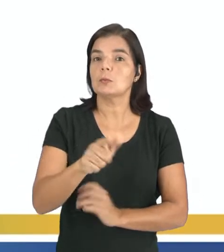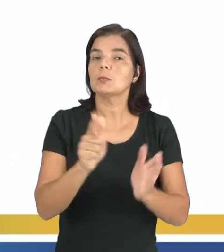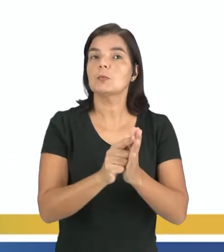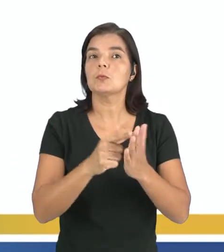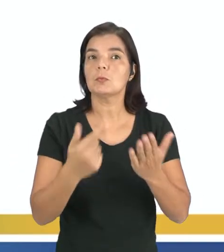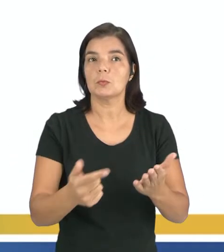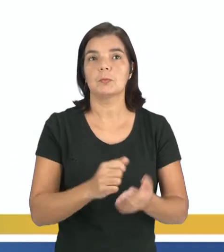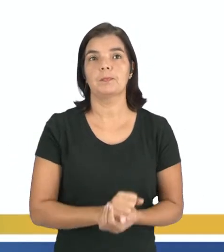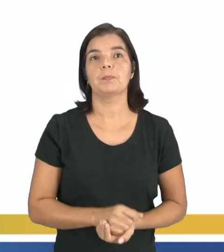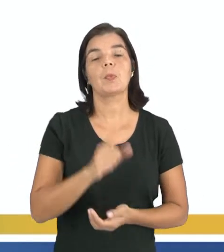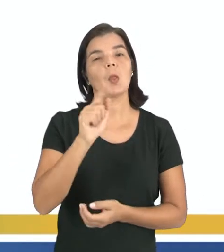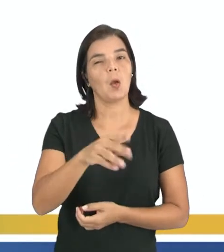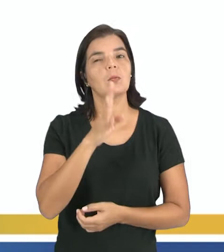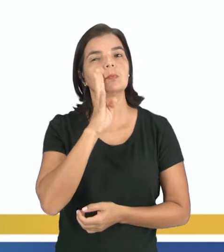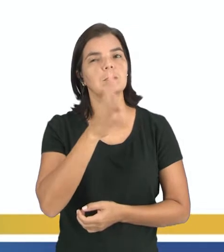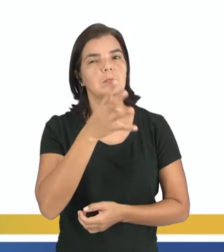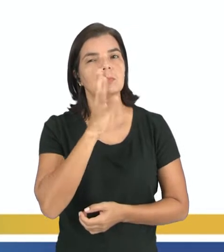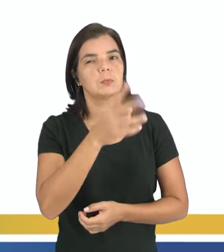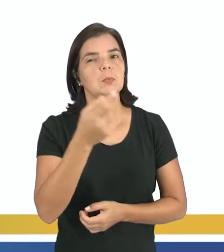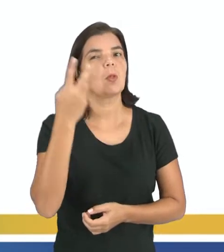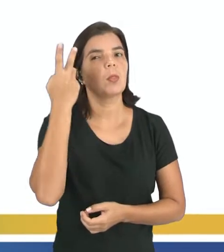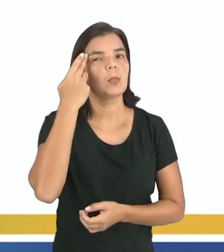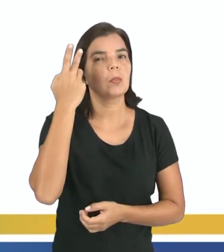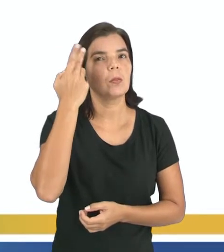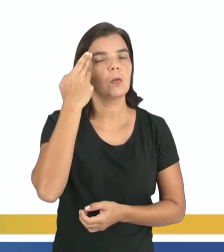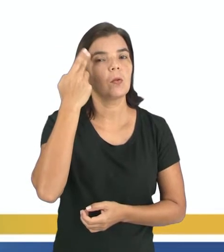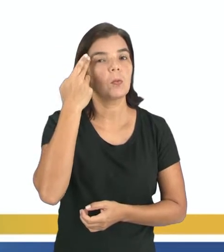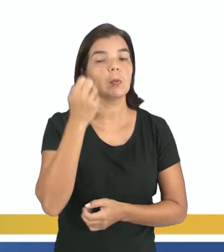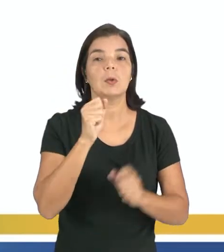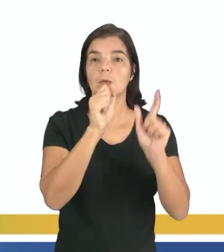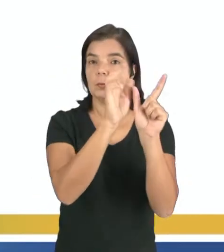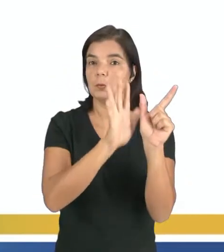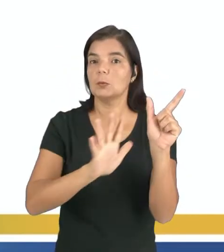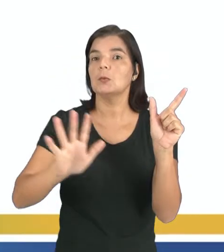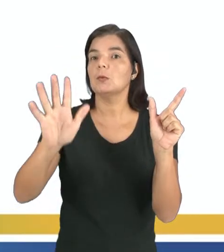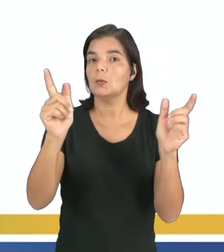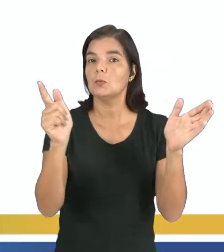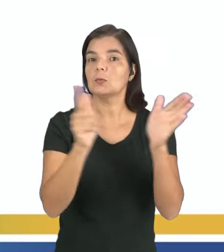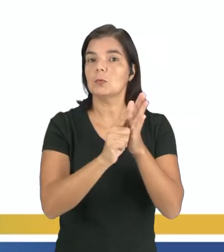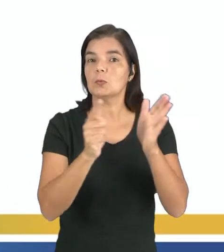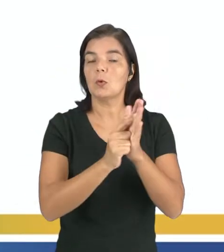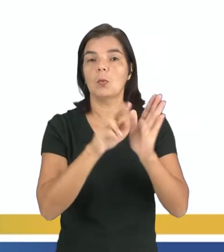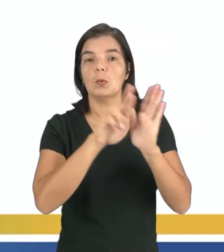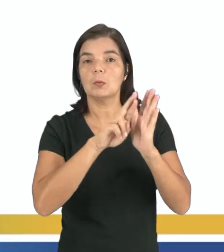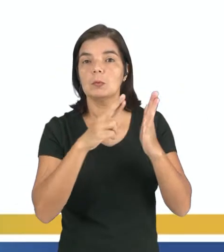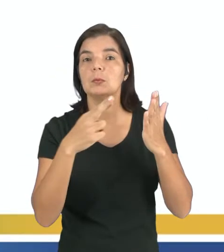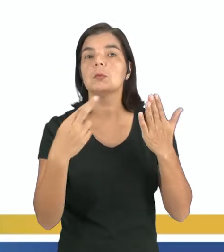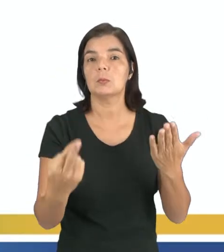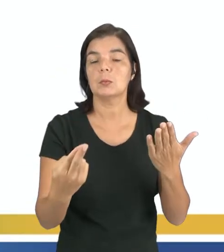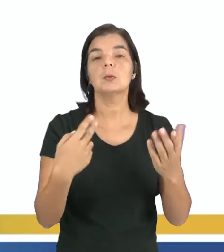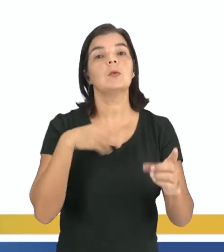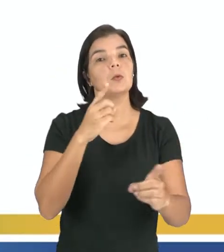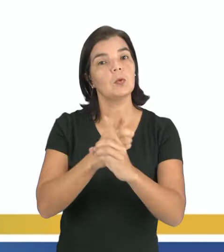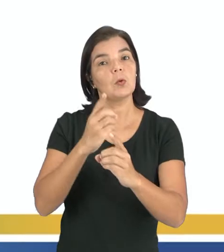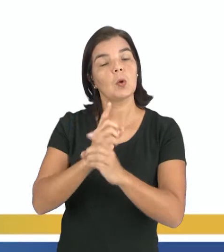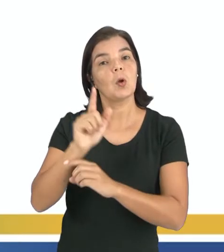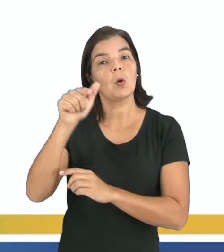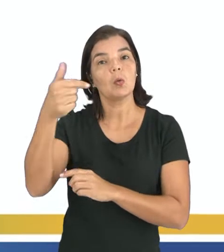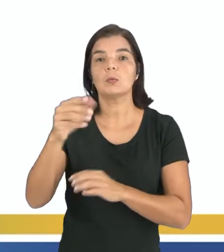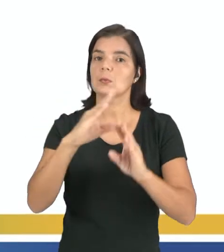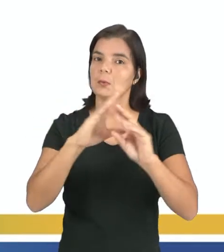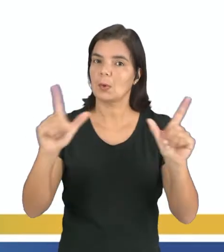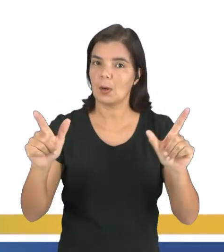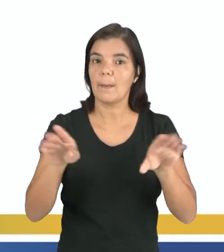editorial do veículo. É muito comum encontrarmos charges em jornais, revistas, encontramos também em outros meios, é